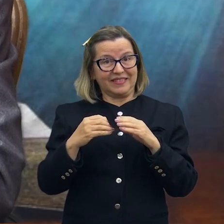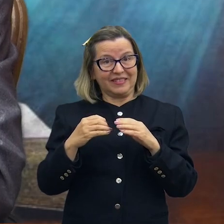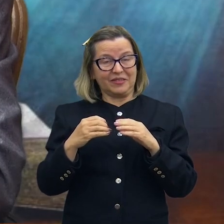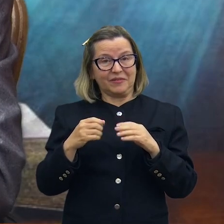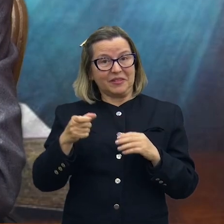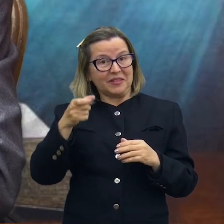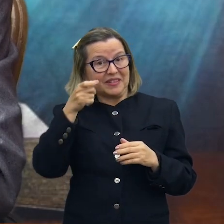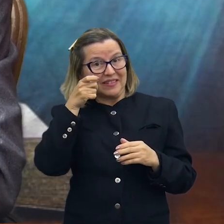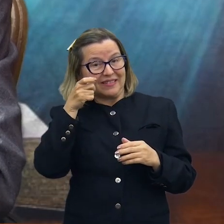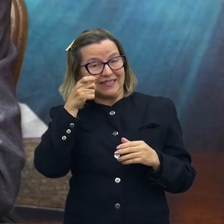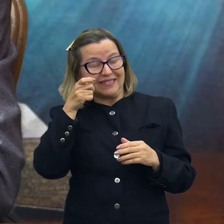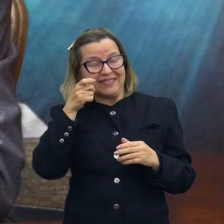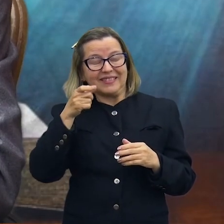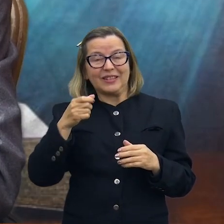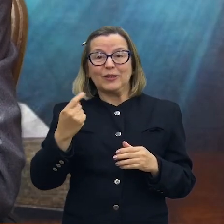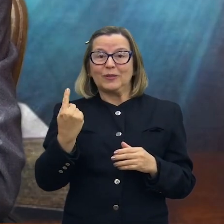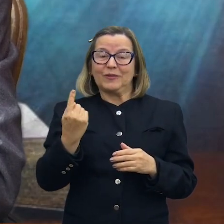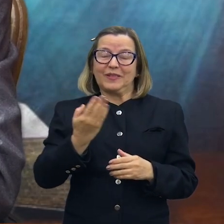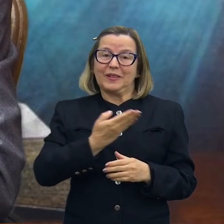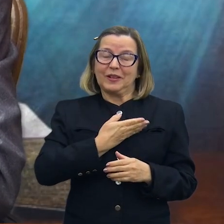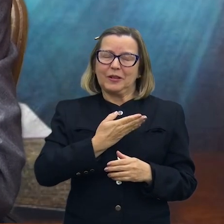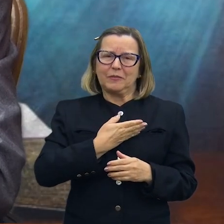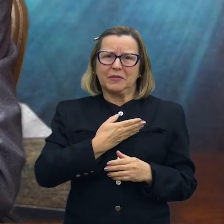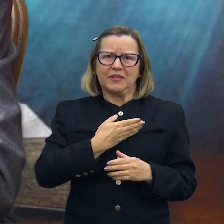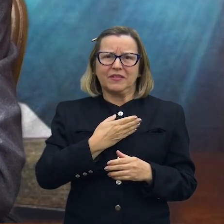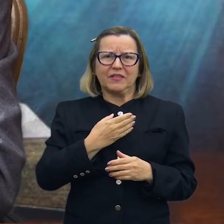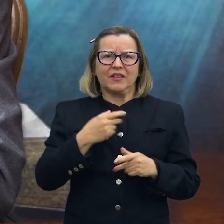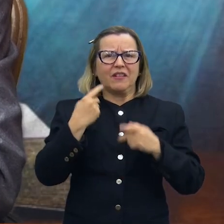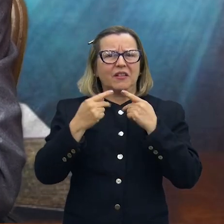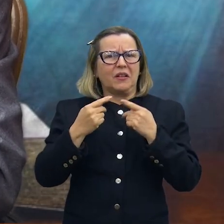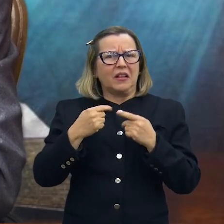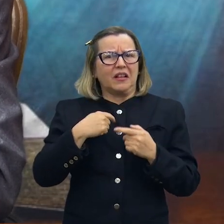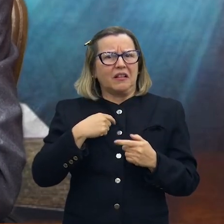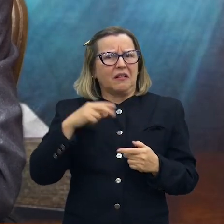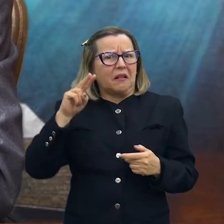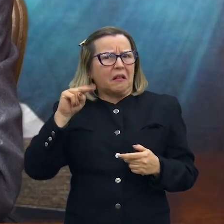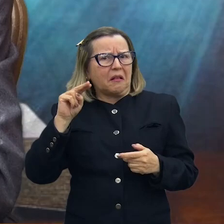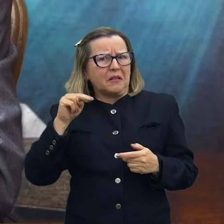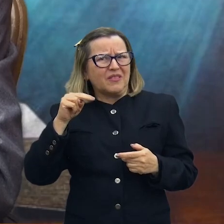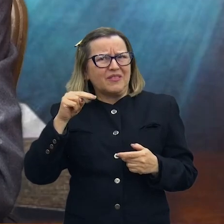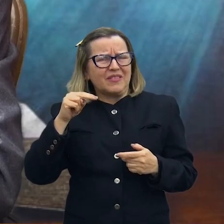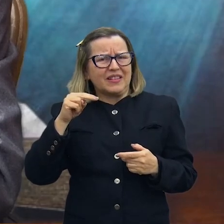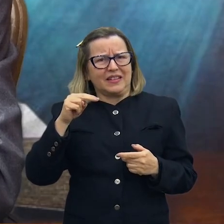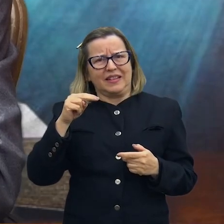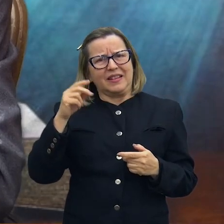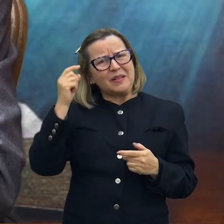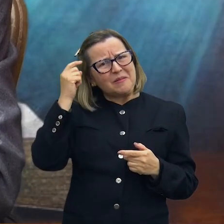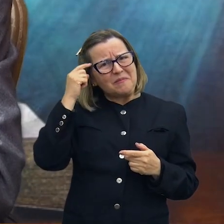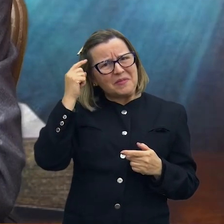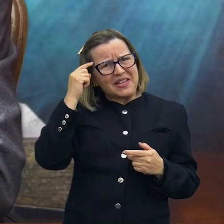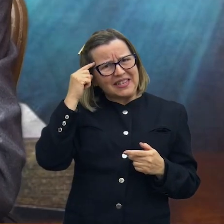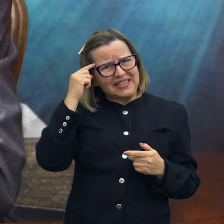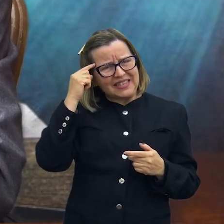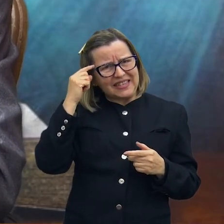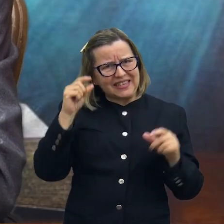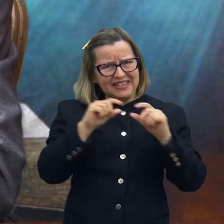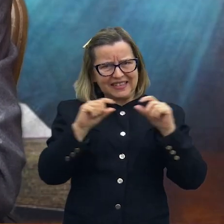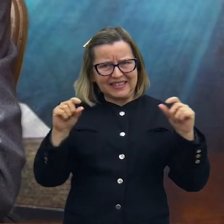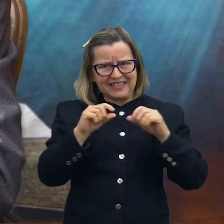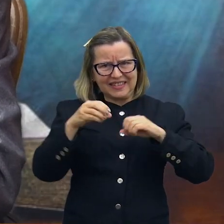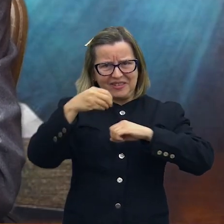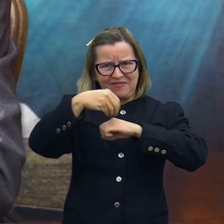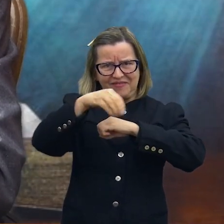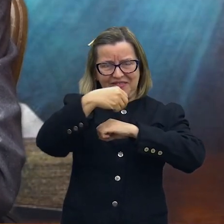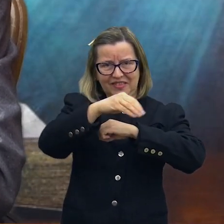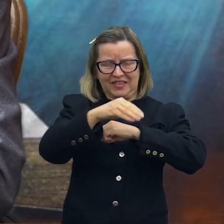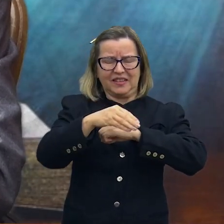assim: eu nunca tinha pensado em passar esse link para outras pessoas. Eu tinha um